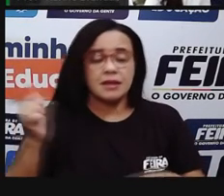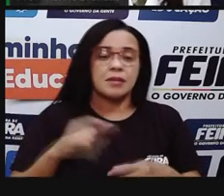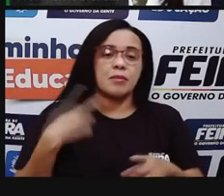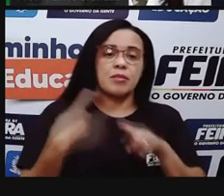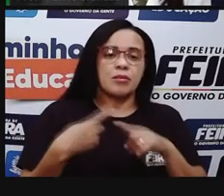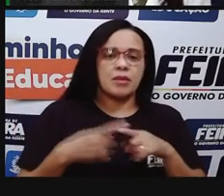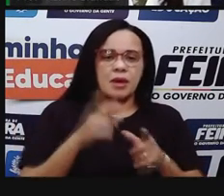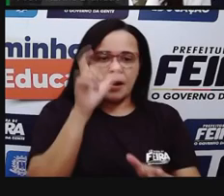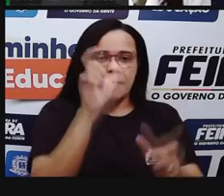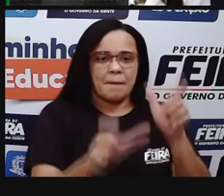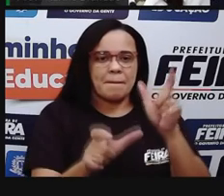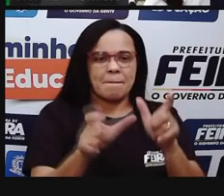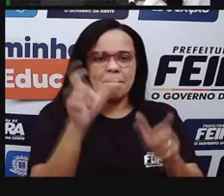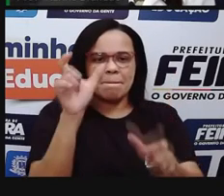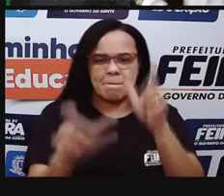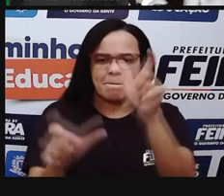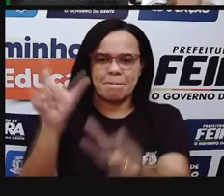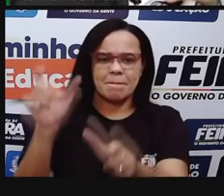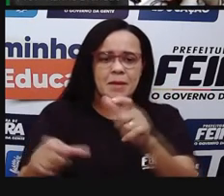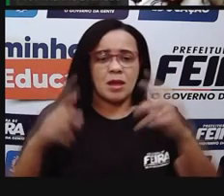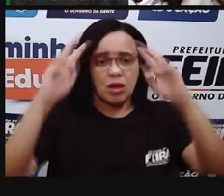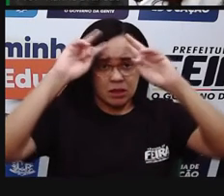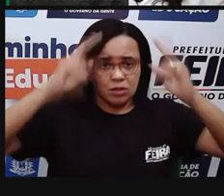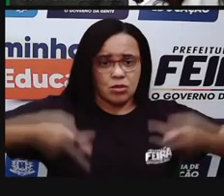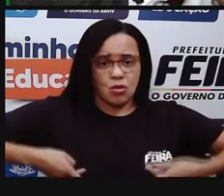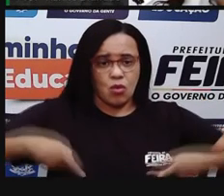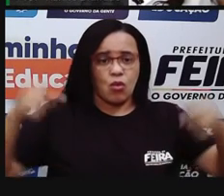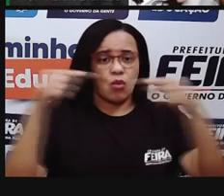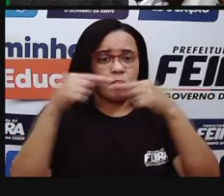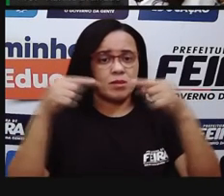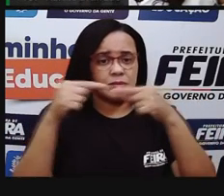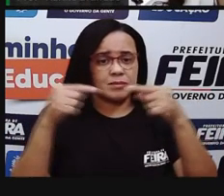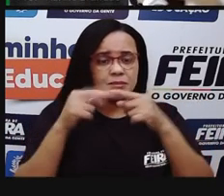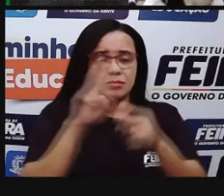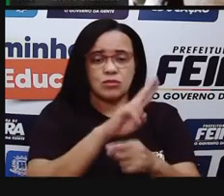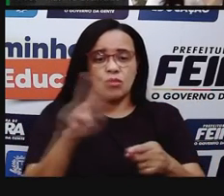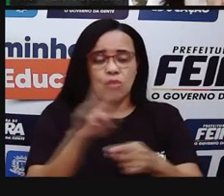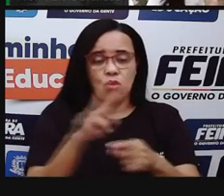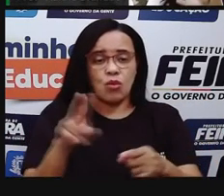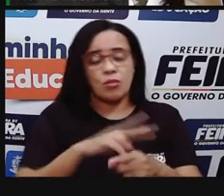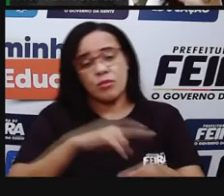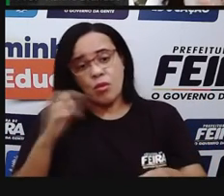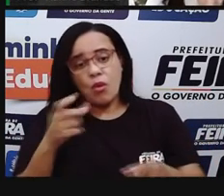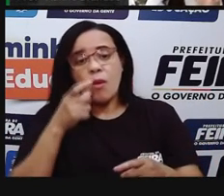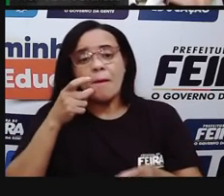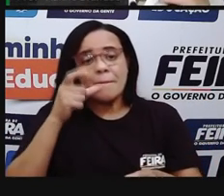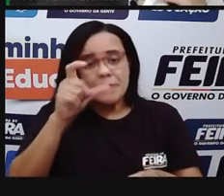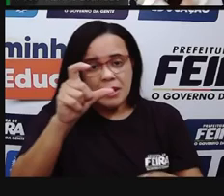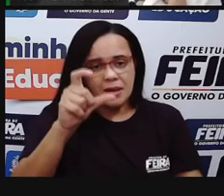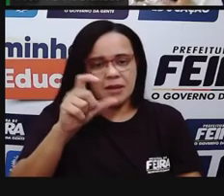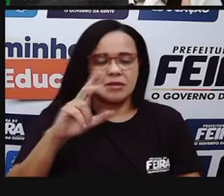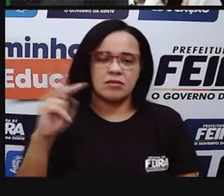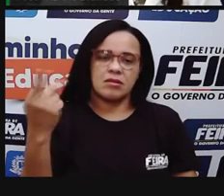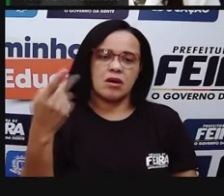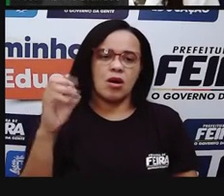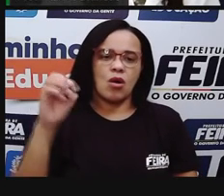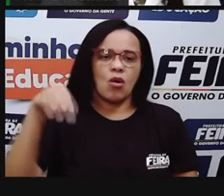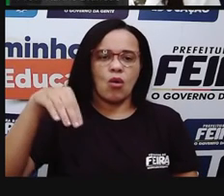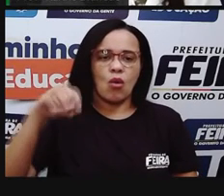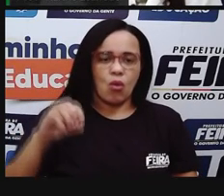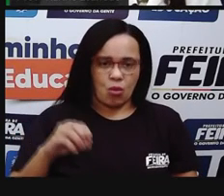entender, ah, tá falando do ser humano, ok? Então, para nós conseguirmos nos comunicar melhor e